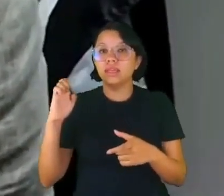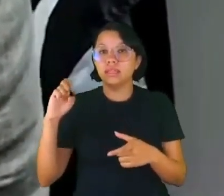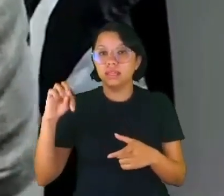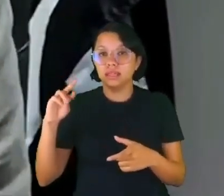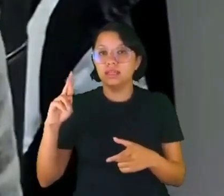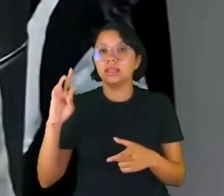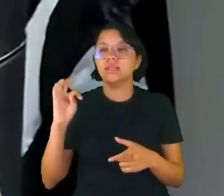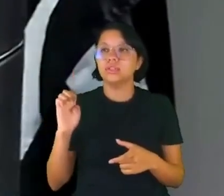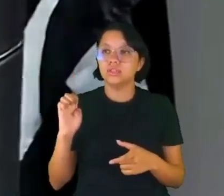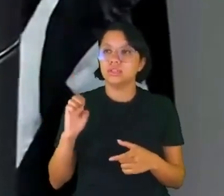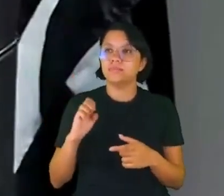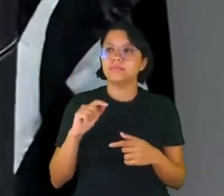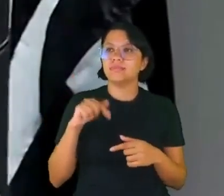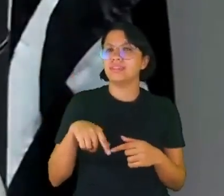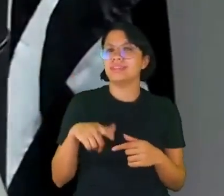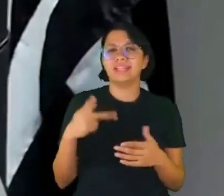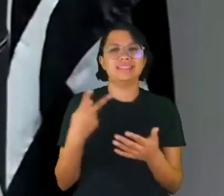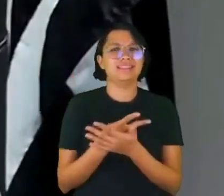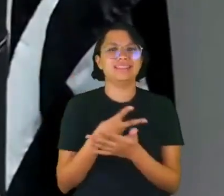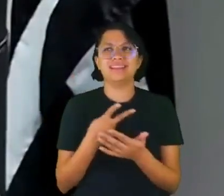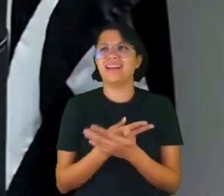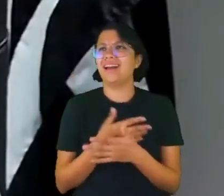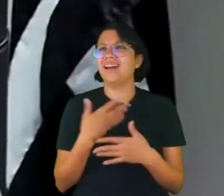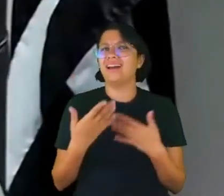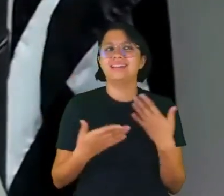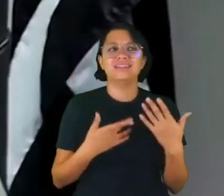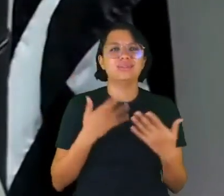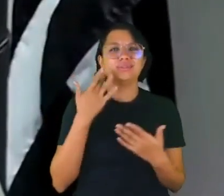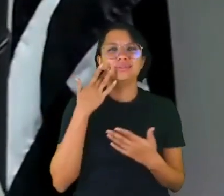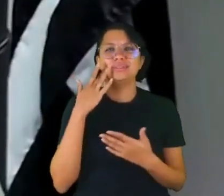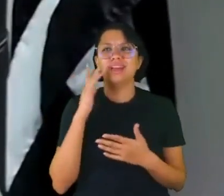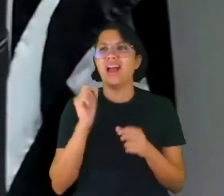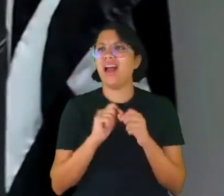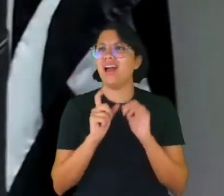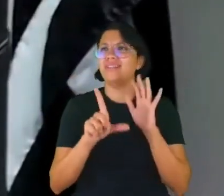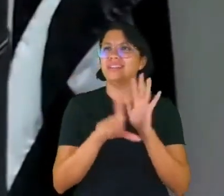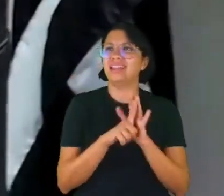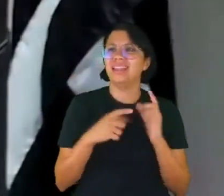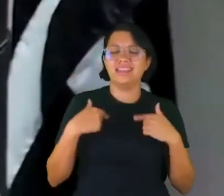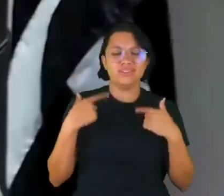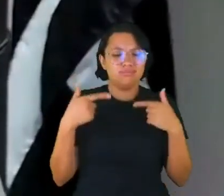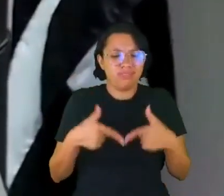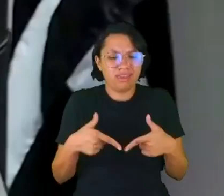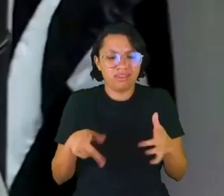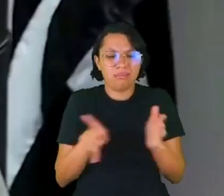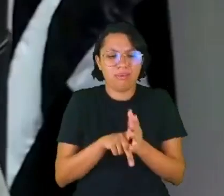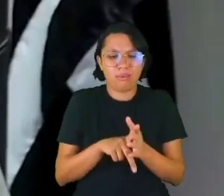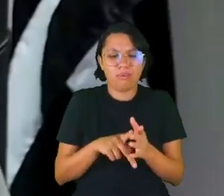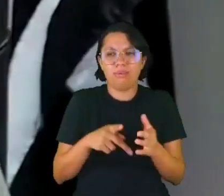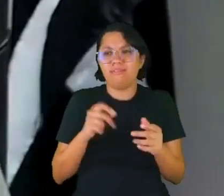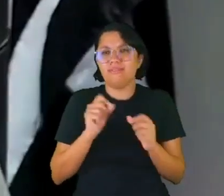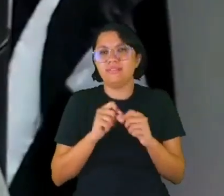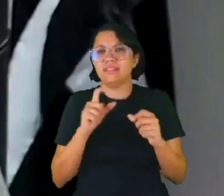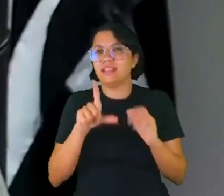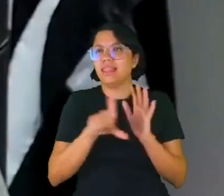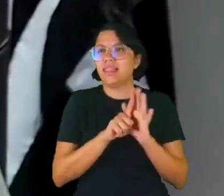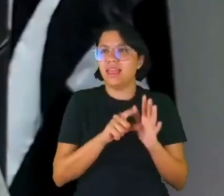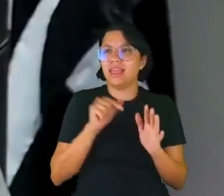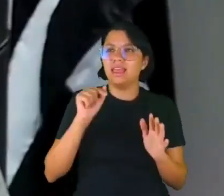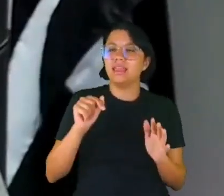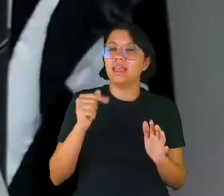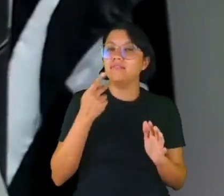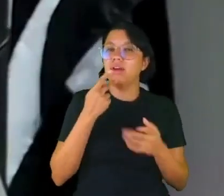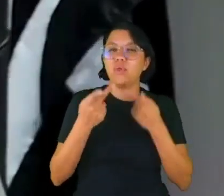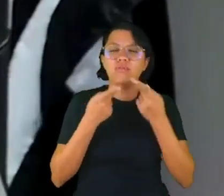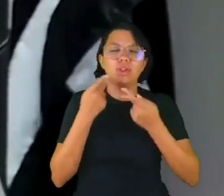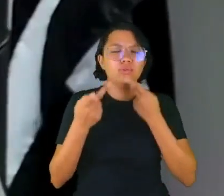isso aqui não está certo. Nós não sabemos fazer lei, nós não estamos aqui para fazer lei. E ele tanto